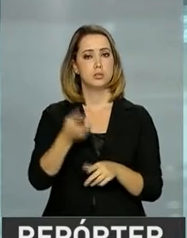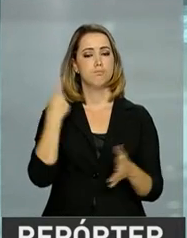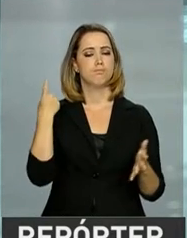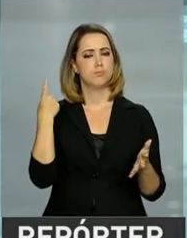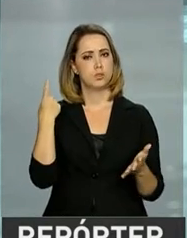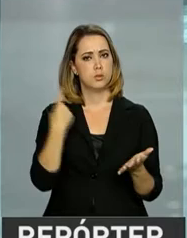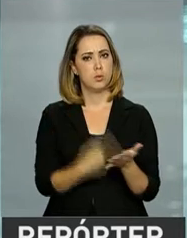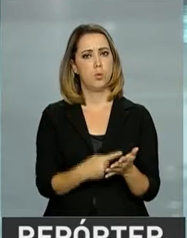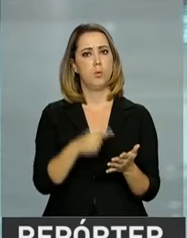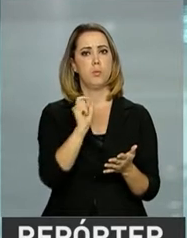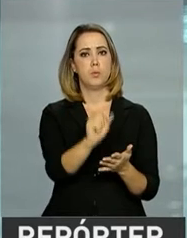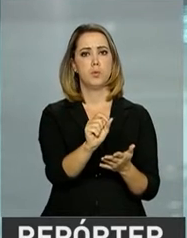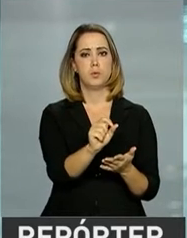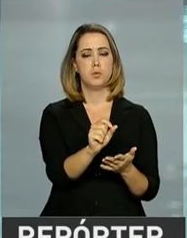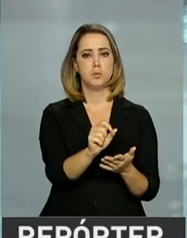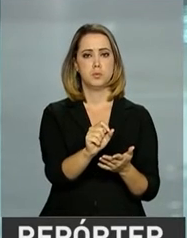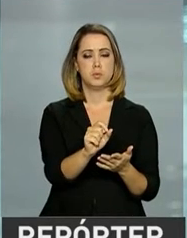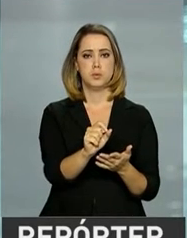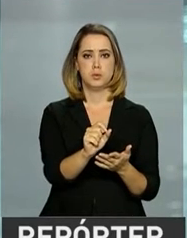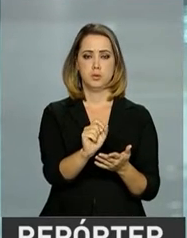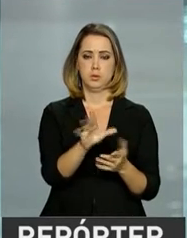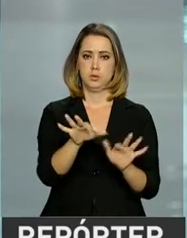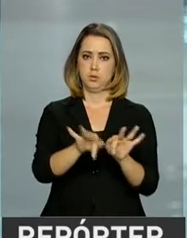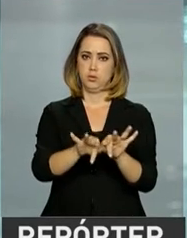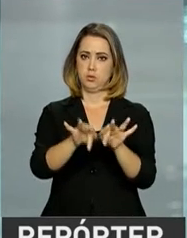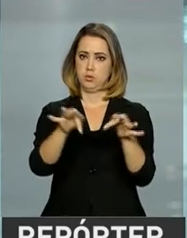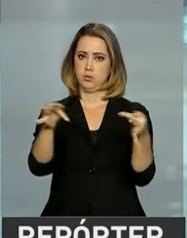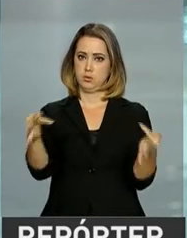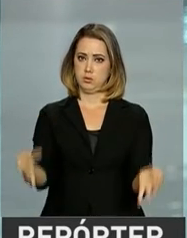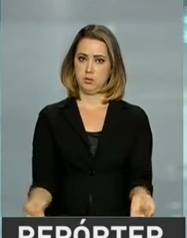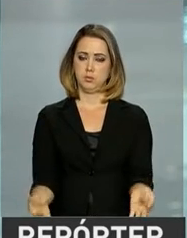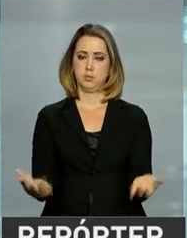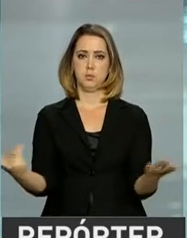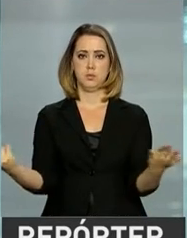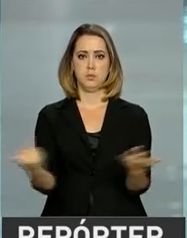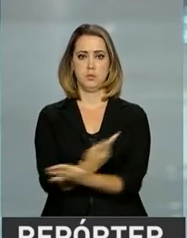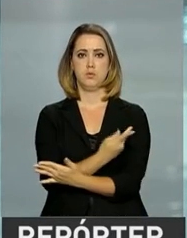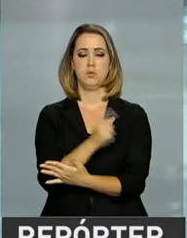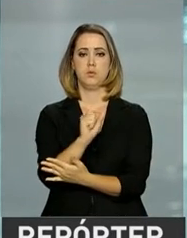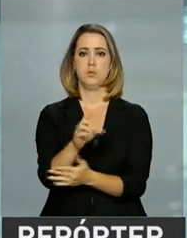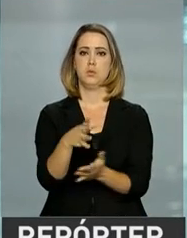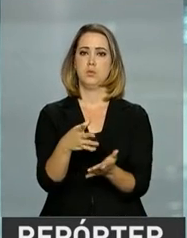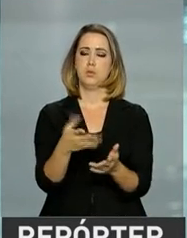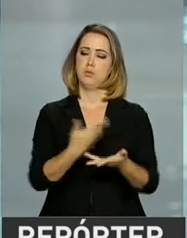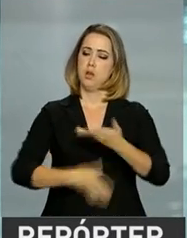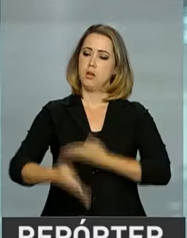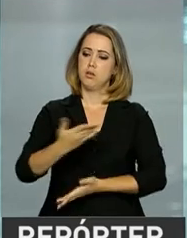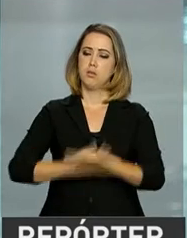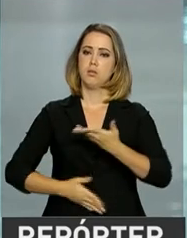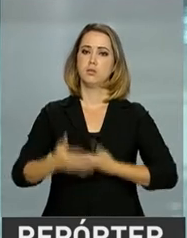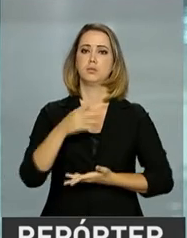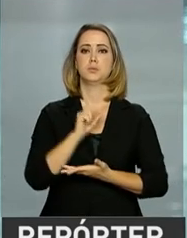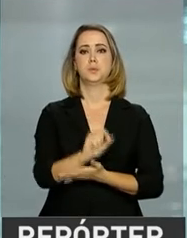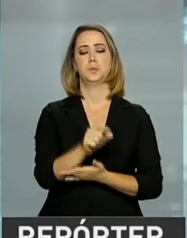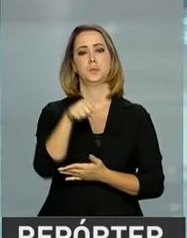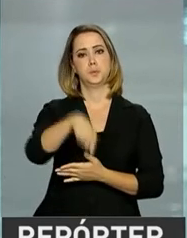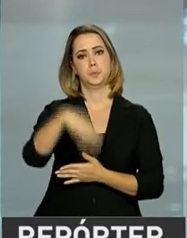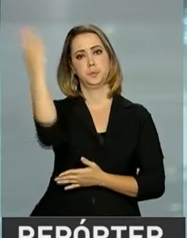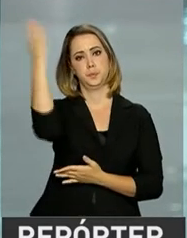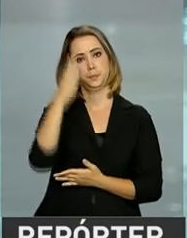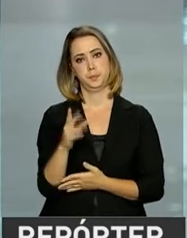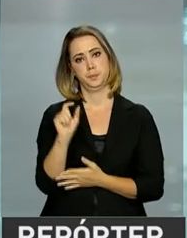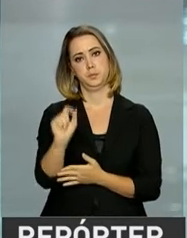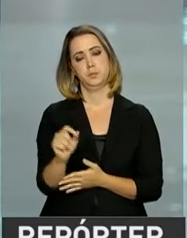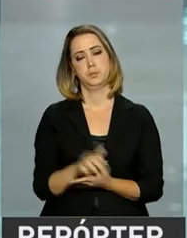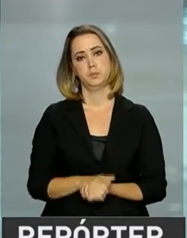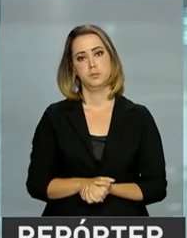de destravar desburocratizar a realização de negócios aqui no país o ministro henrique